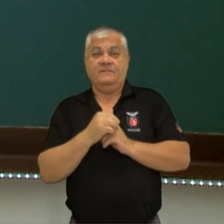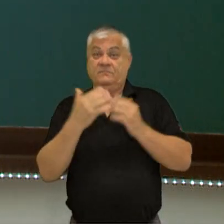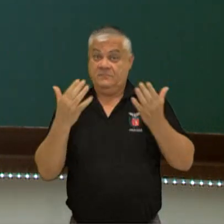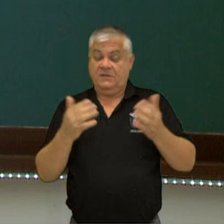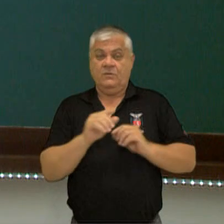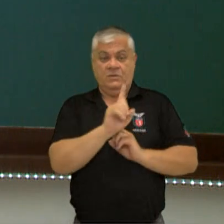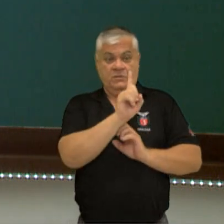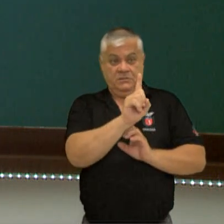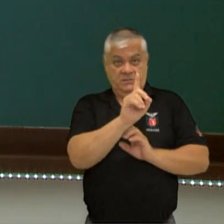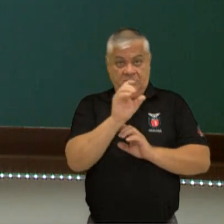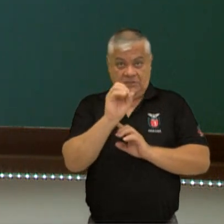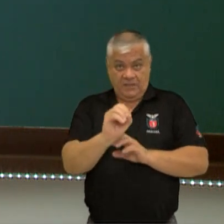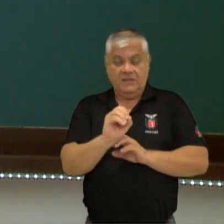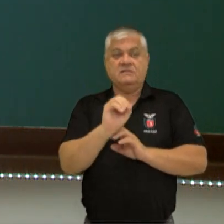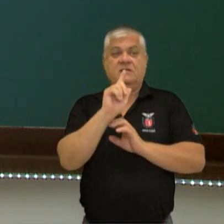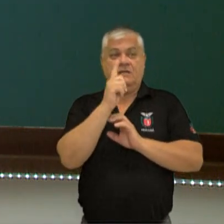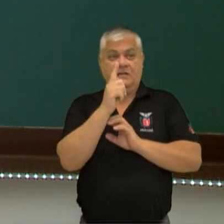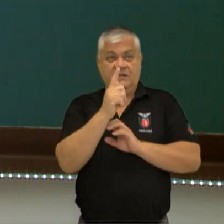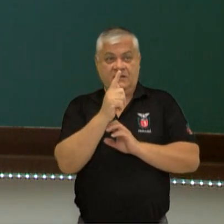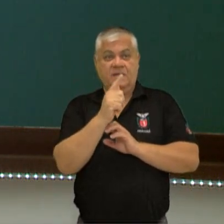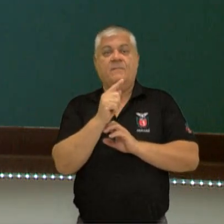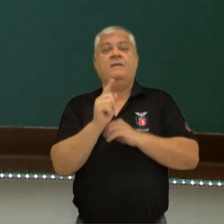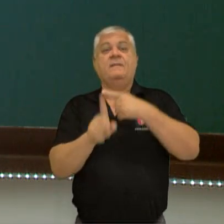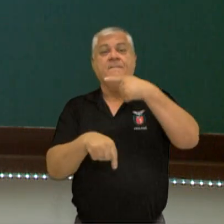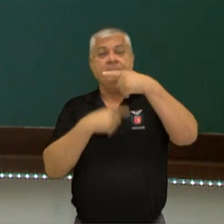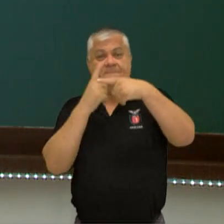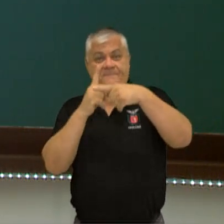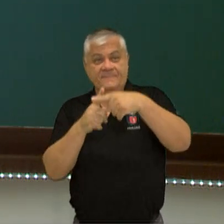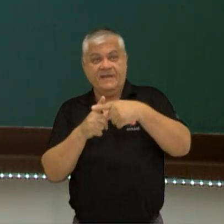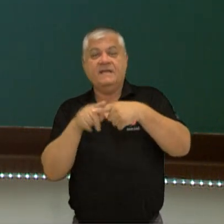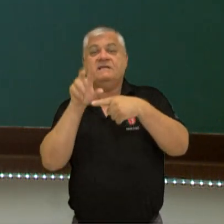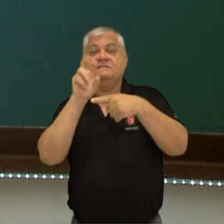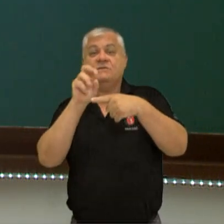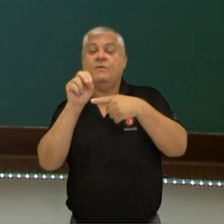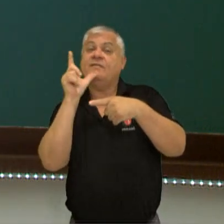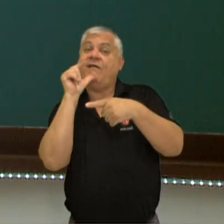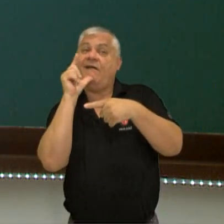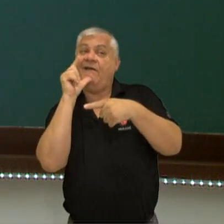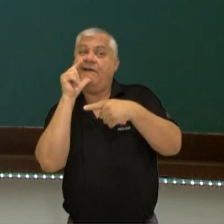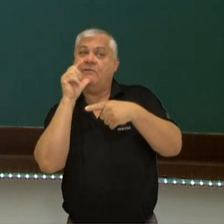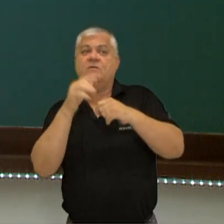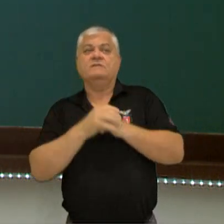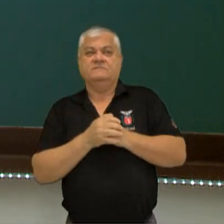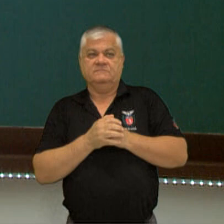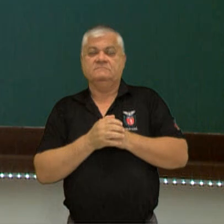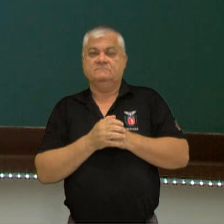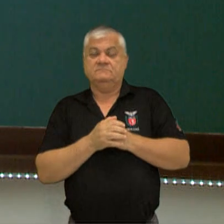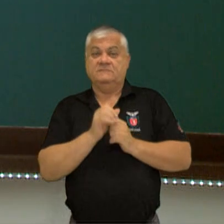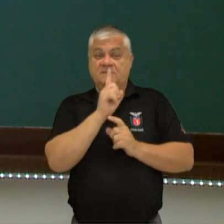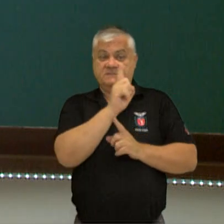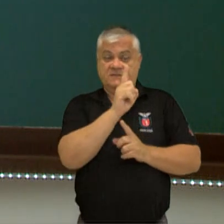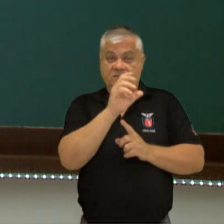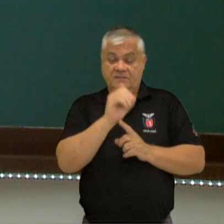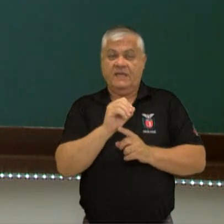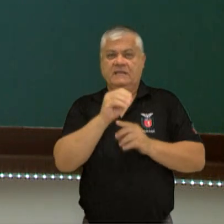minha solução de 160 gramas de solução, ela foi feita da seguinte forma: 110 gramas de